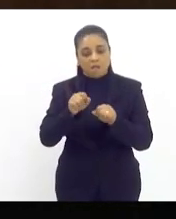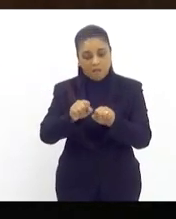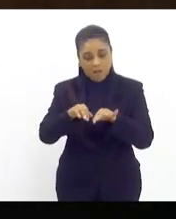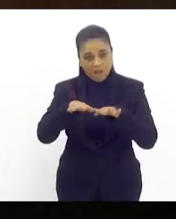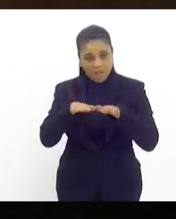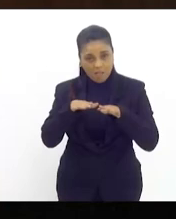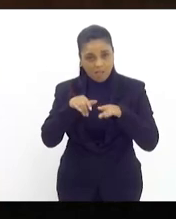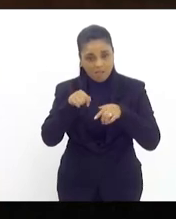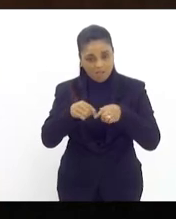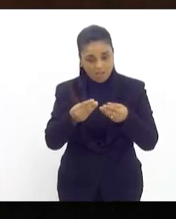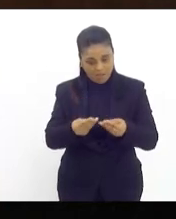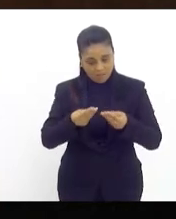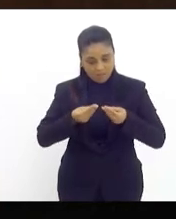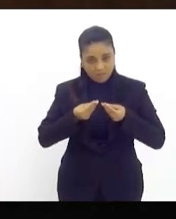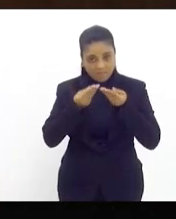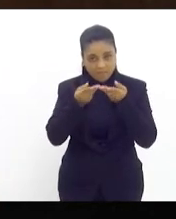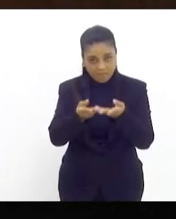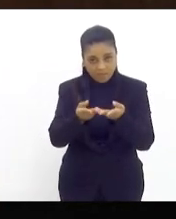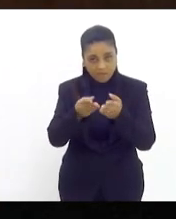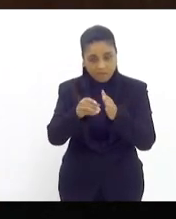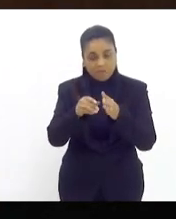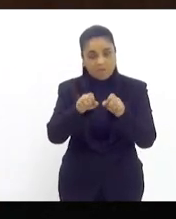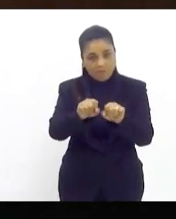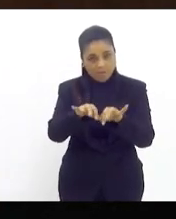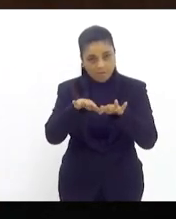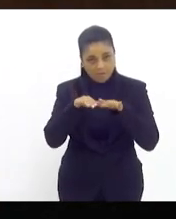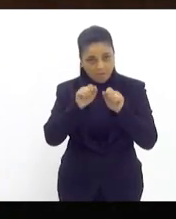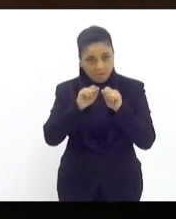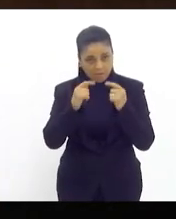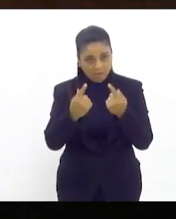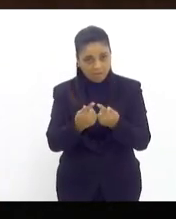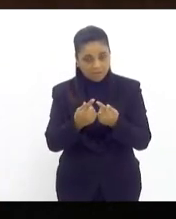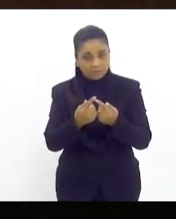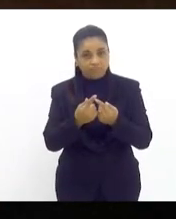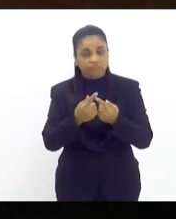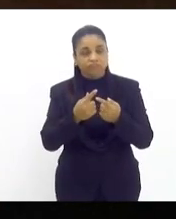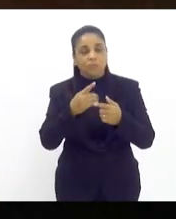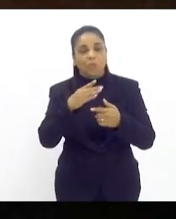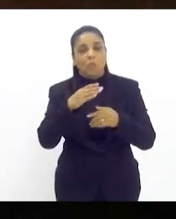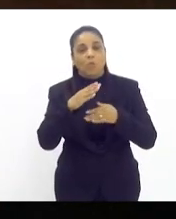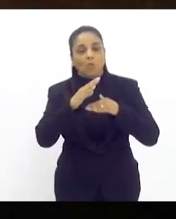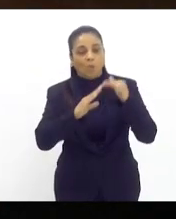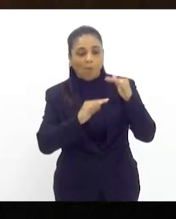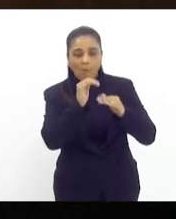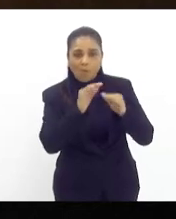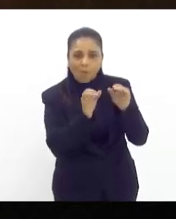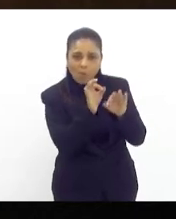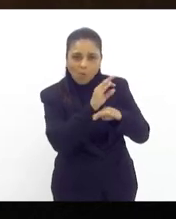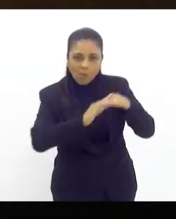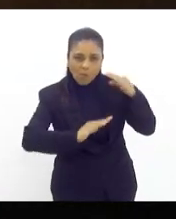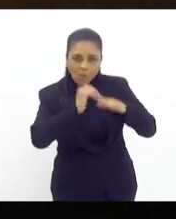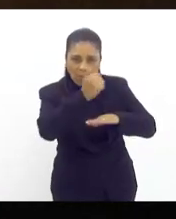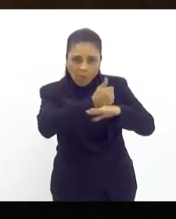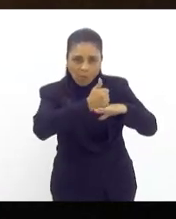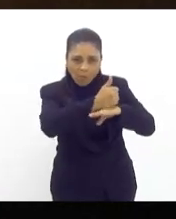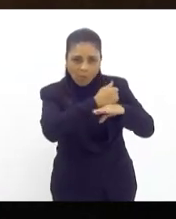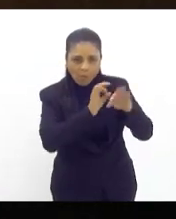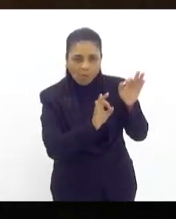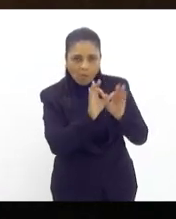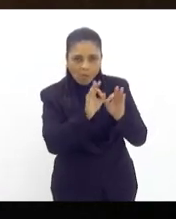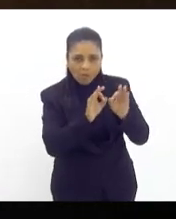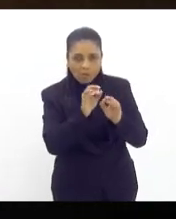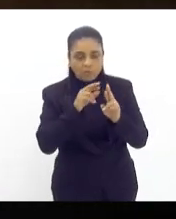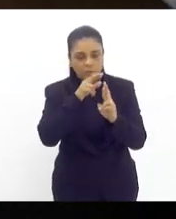leis o plano de carreiras da UEF da UERJ que se encontra no